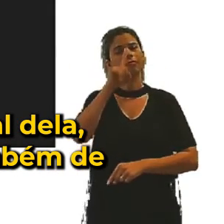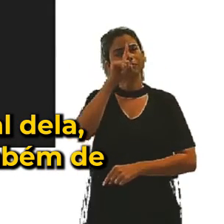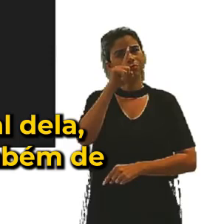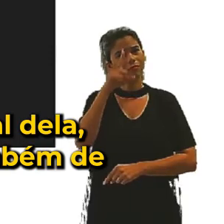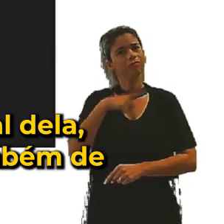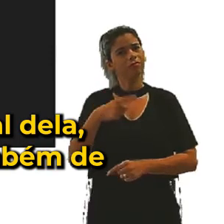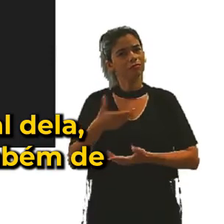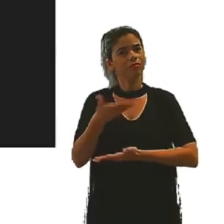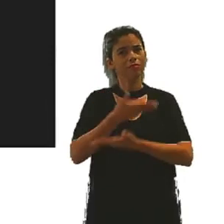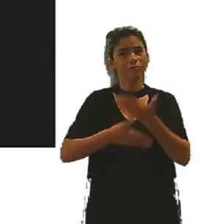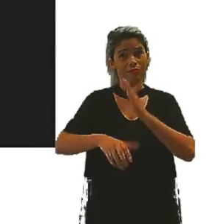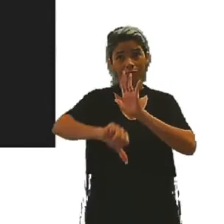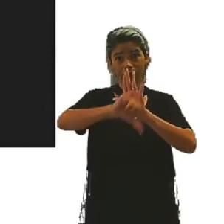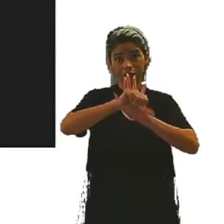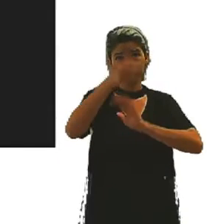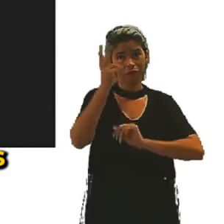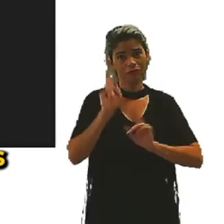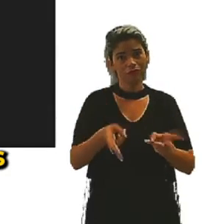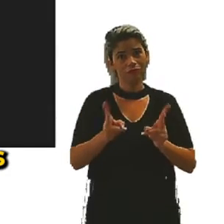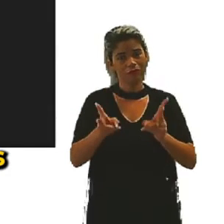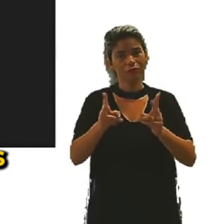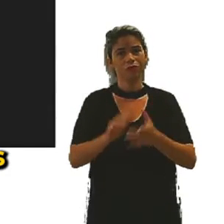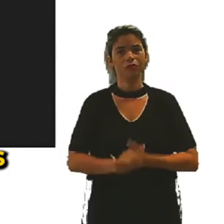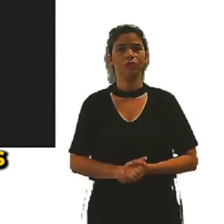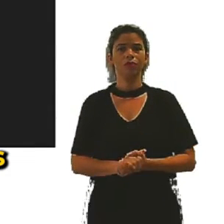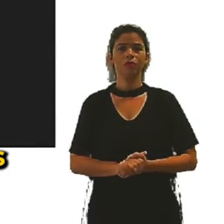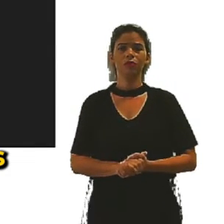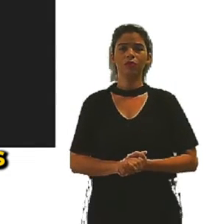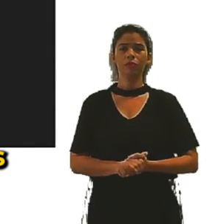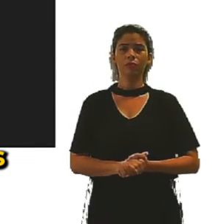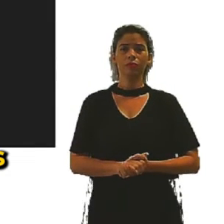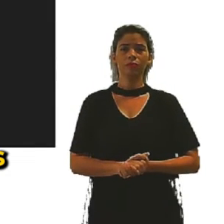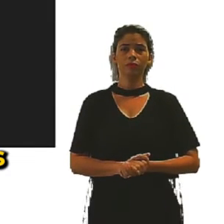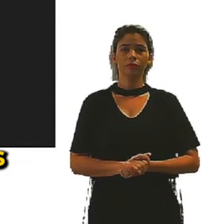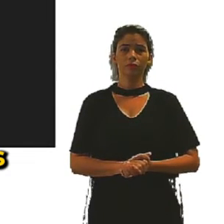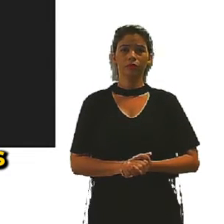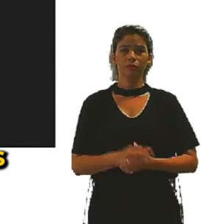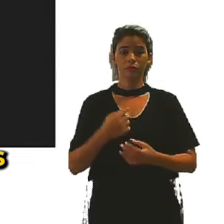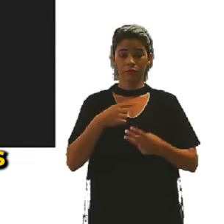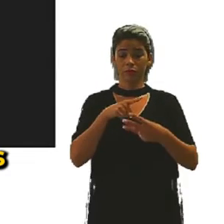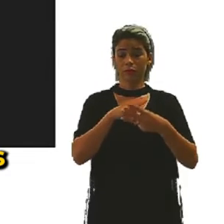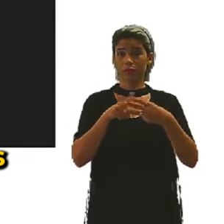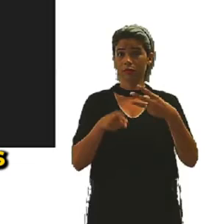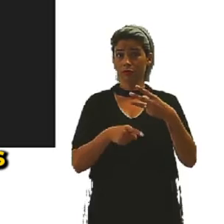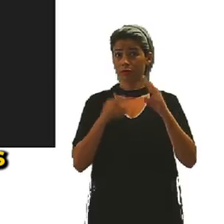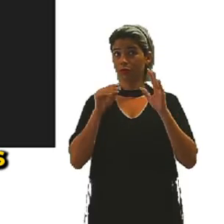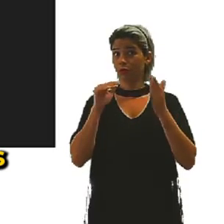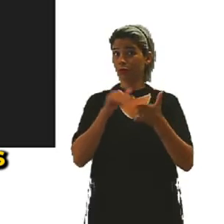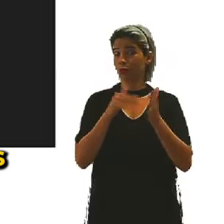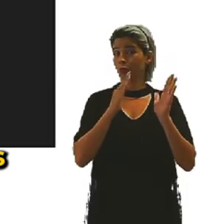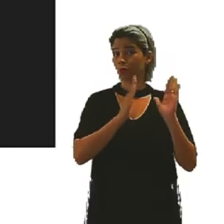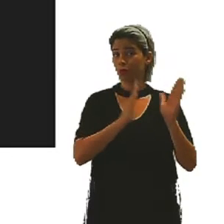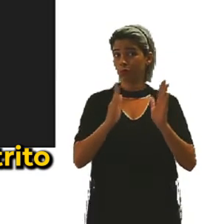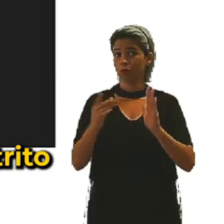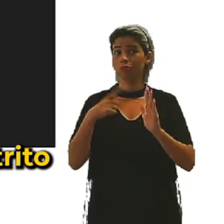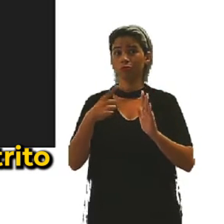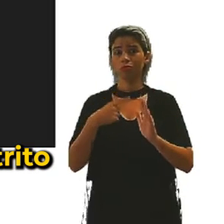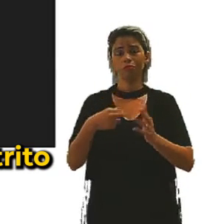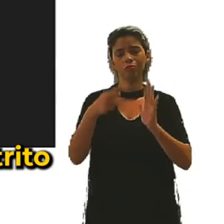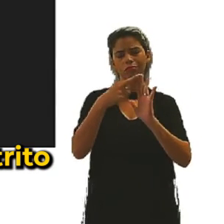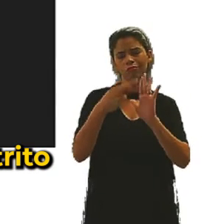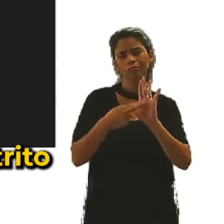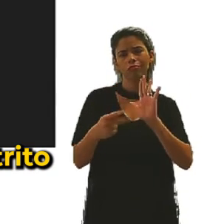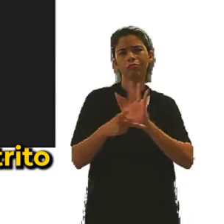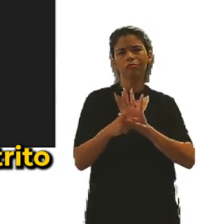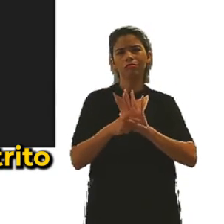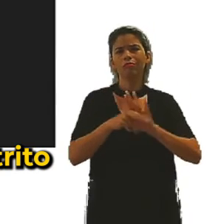de reiteração criminosa. E passando para os nossos 3 slides finais do protocolo para atuação com